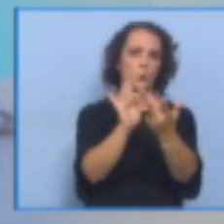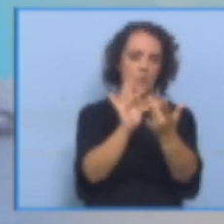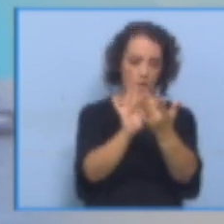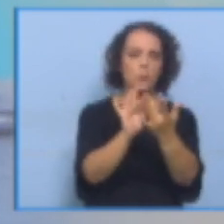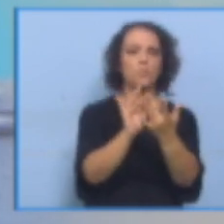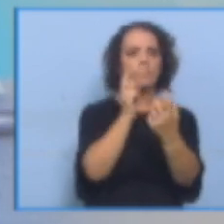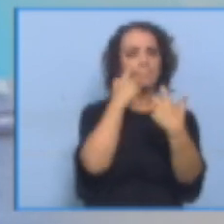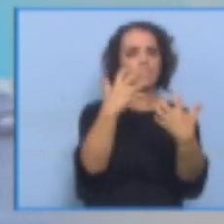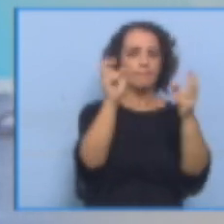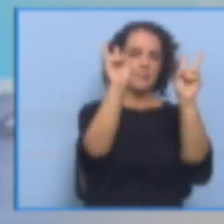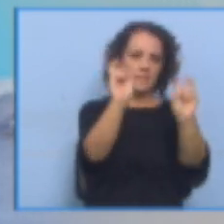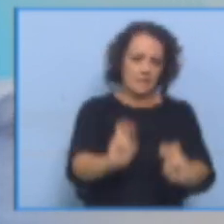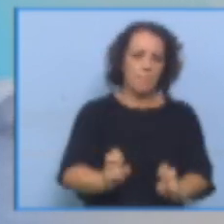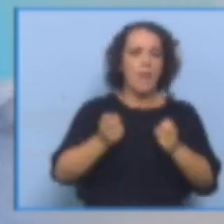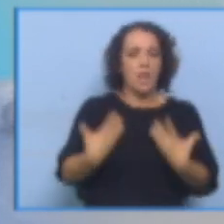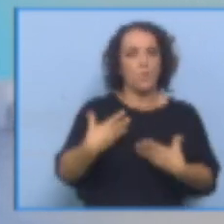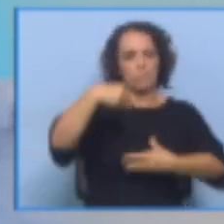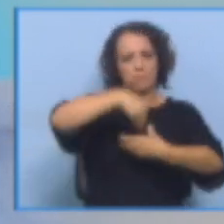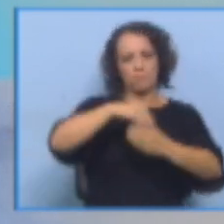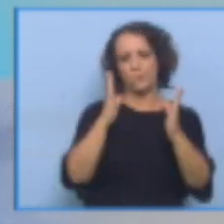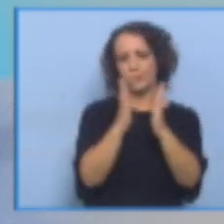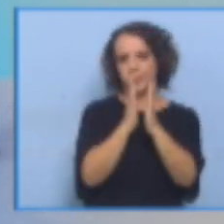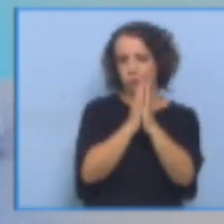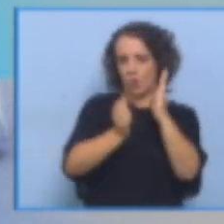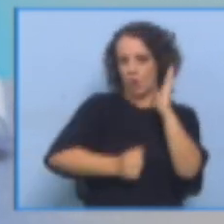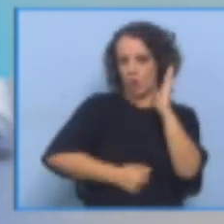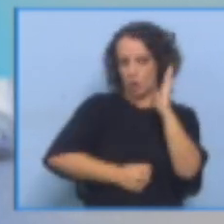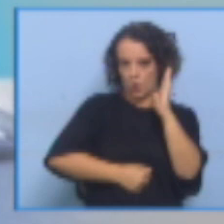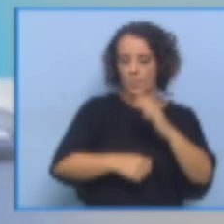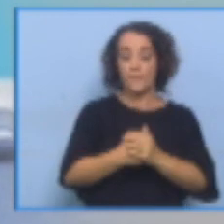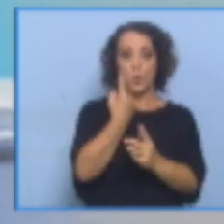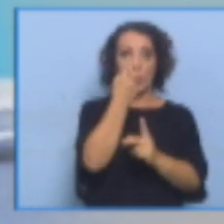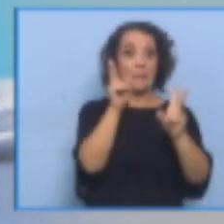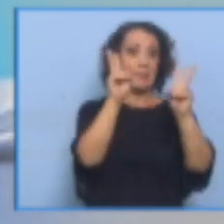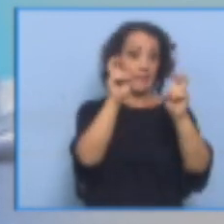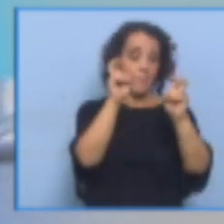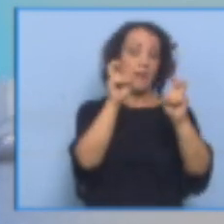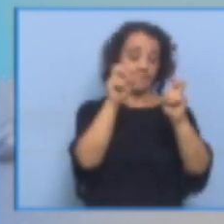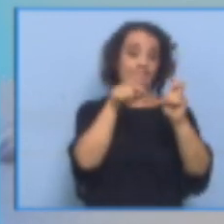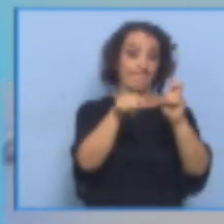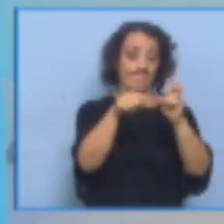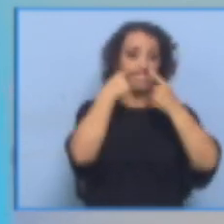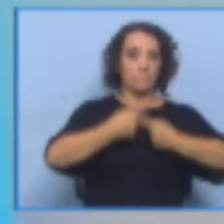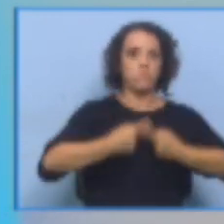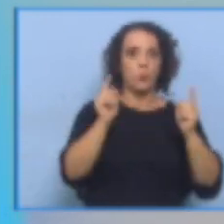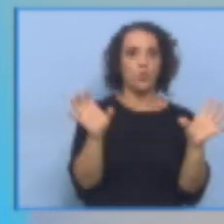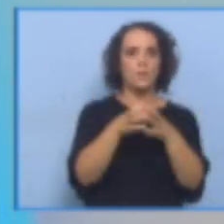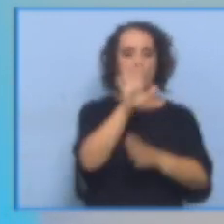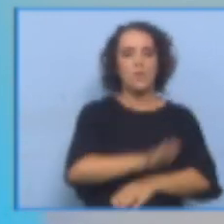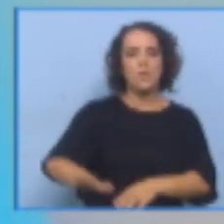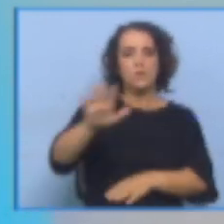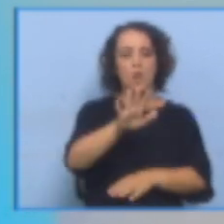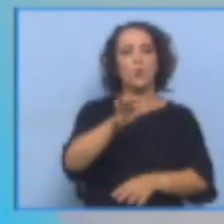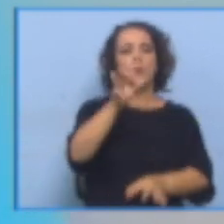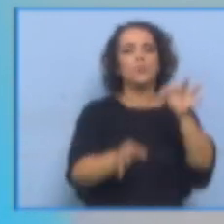com os principais temas da atualidade na Igreja Católica. Um desses temas passa invariavelmente pela nota da Comissão Nacional Justiça